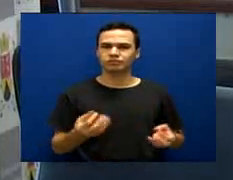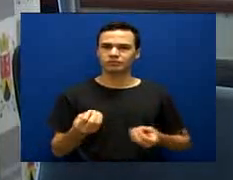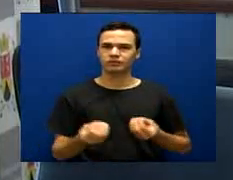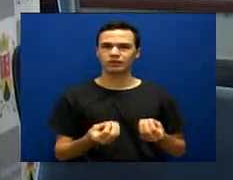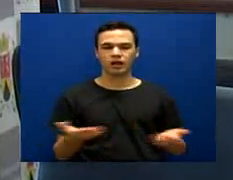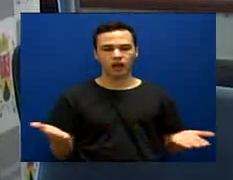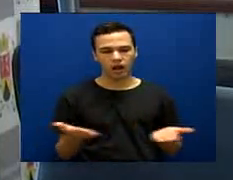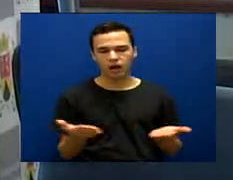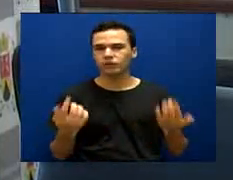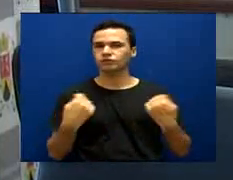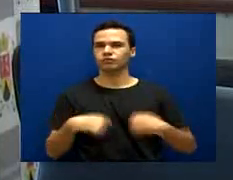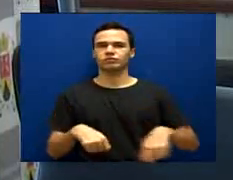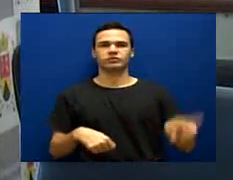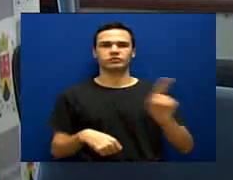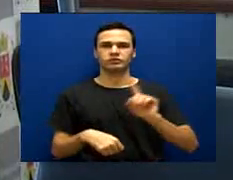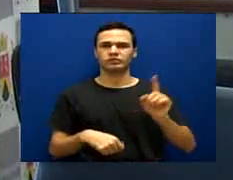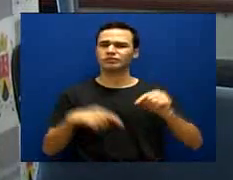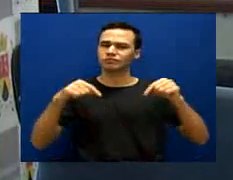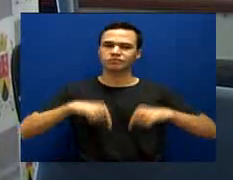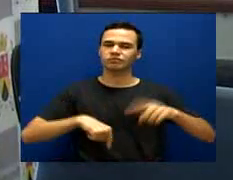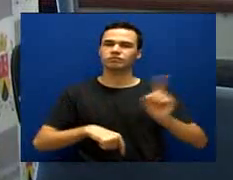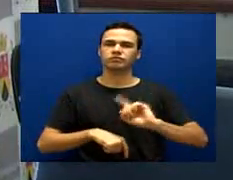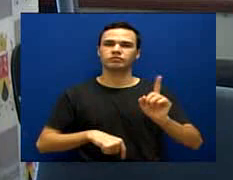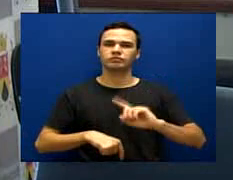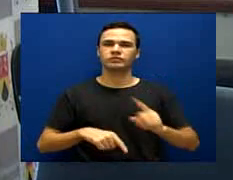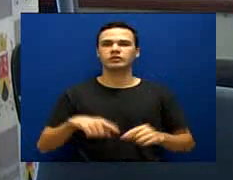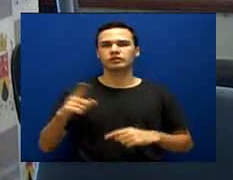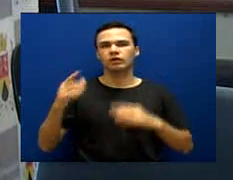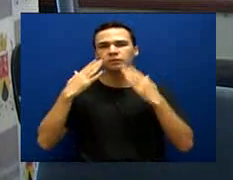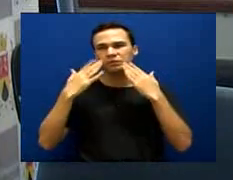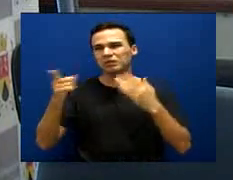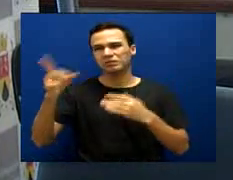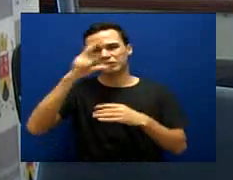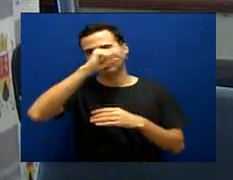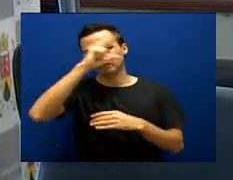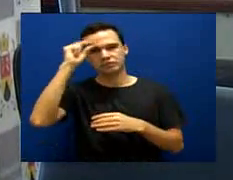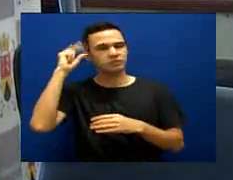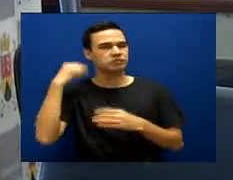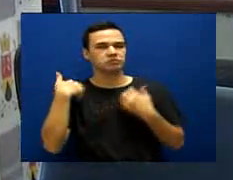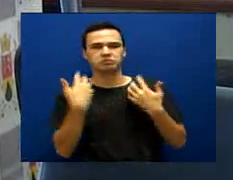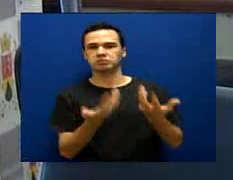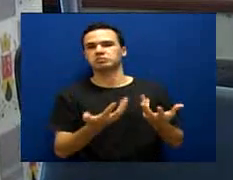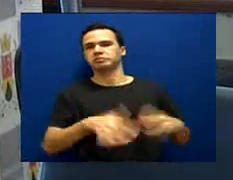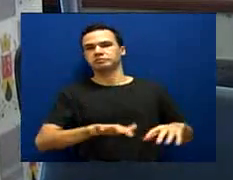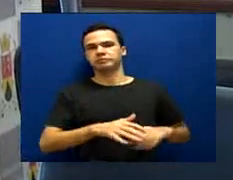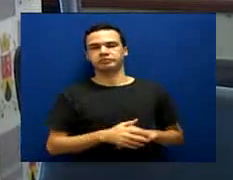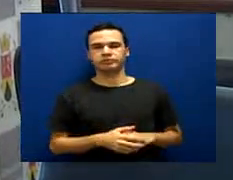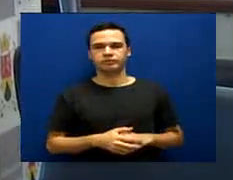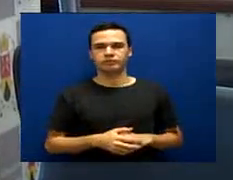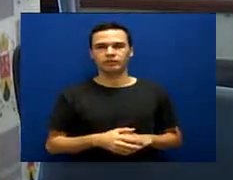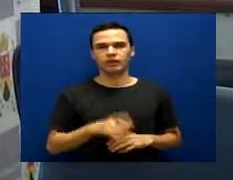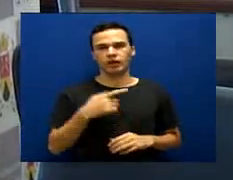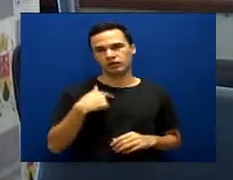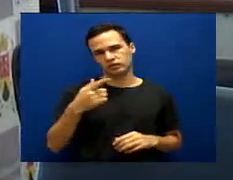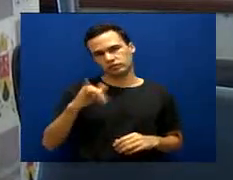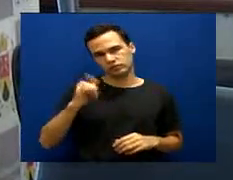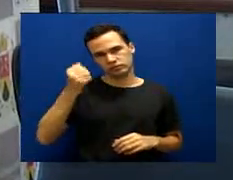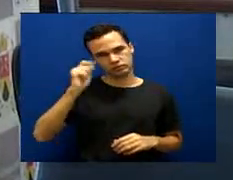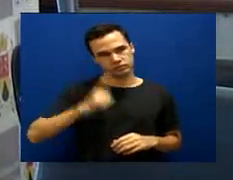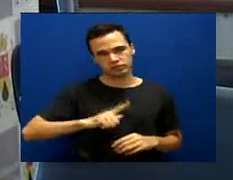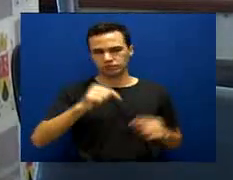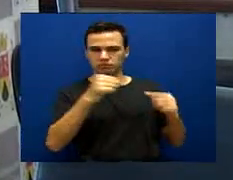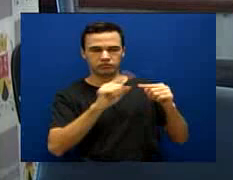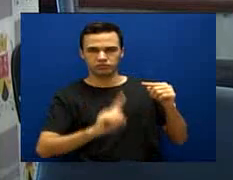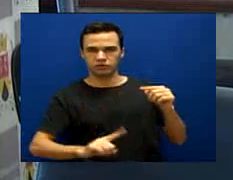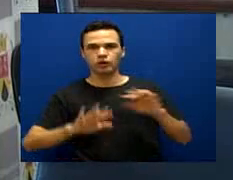para agora. Se eu estivesse falando, olha, é para agora, mas não. Então, mostra o desinteresse do executivo, e daí eu separo o Gessé dessa questão, porque